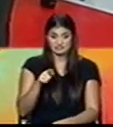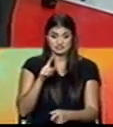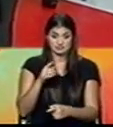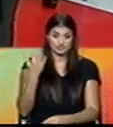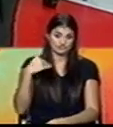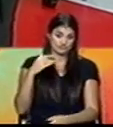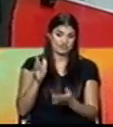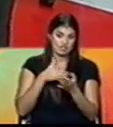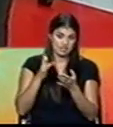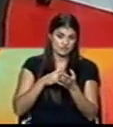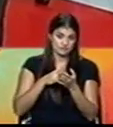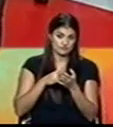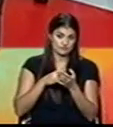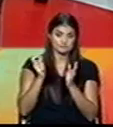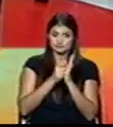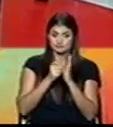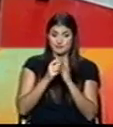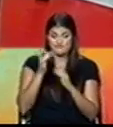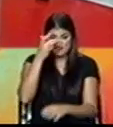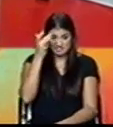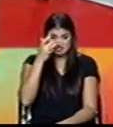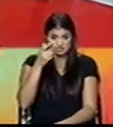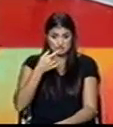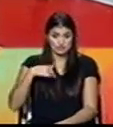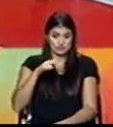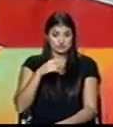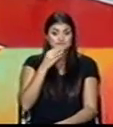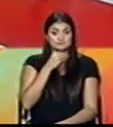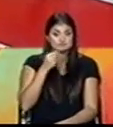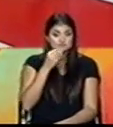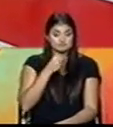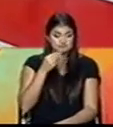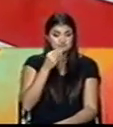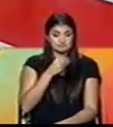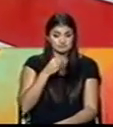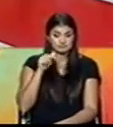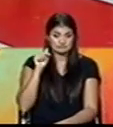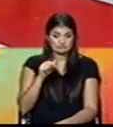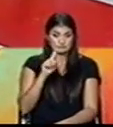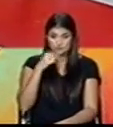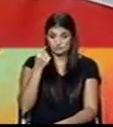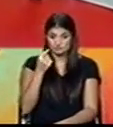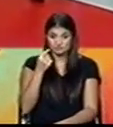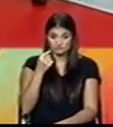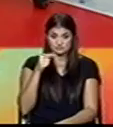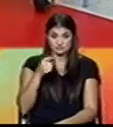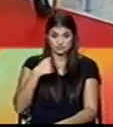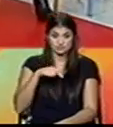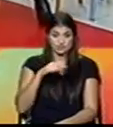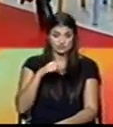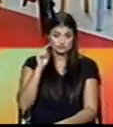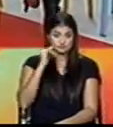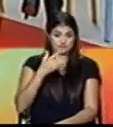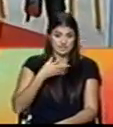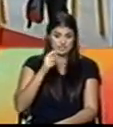vários livros com receitas bem acessíveis. Enquanto ficamos a saborear. Disseste enquanto ficamos a saborear. Bolo. Vamos ao encontro do Lisboa.